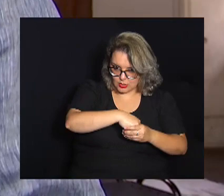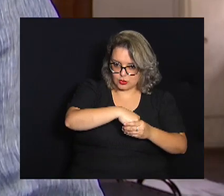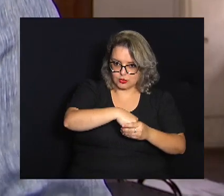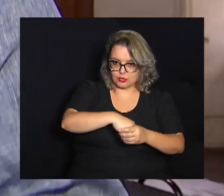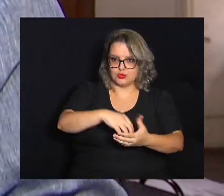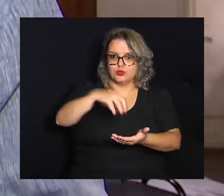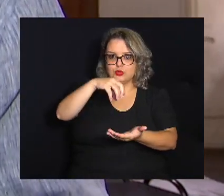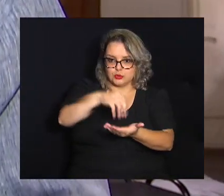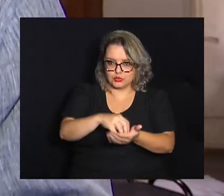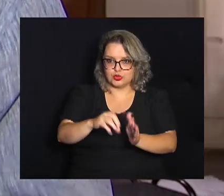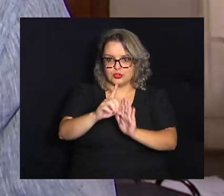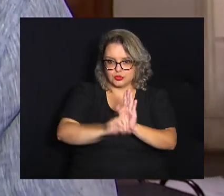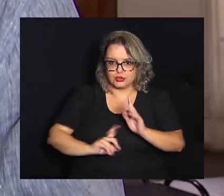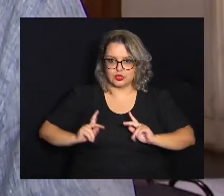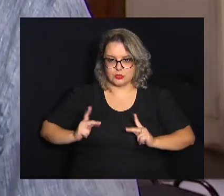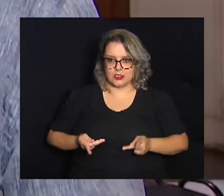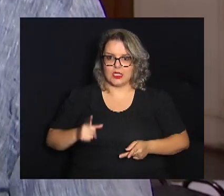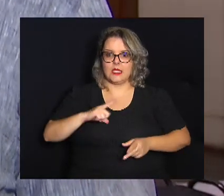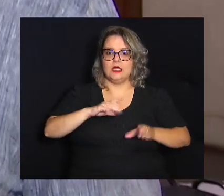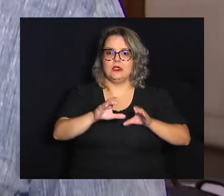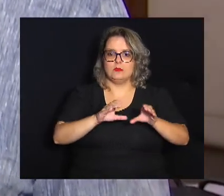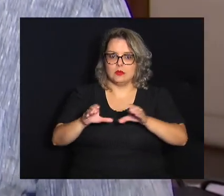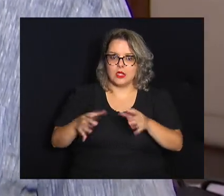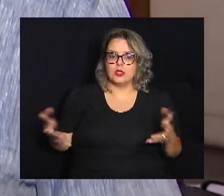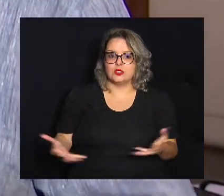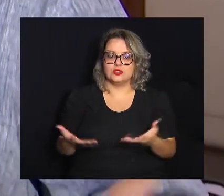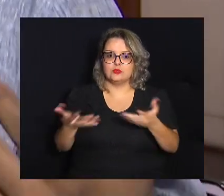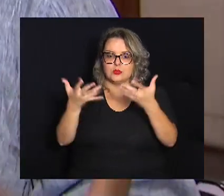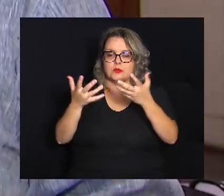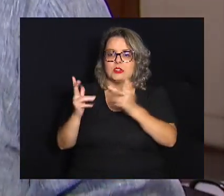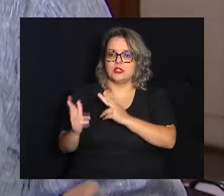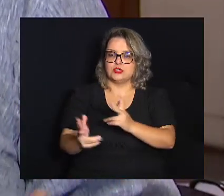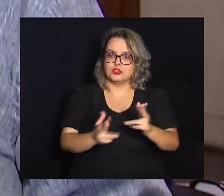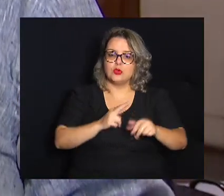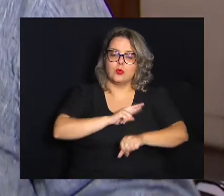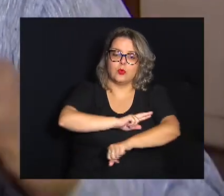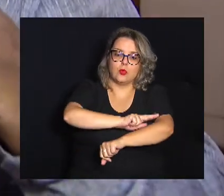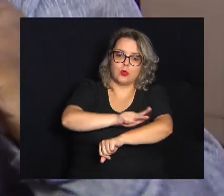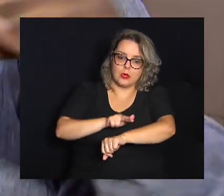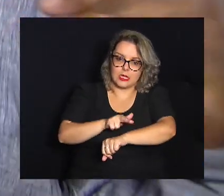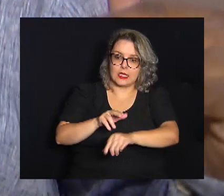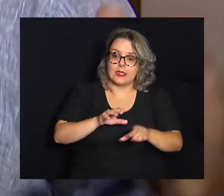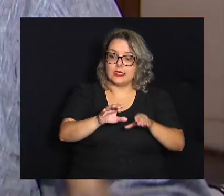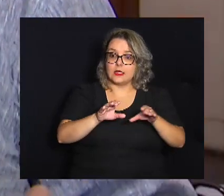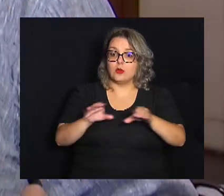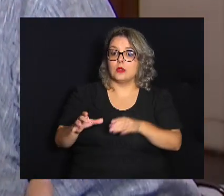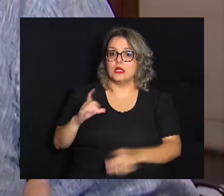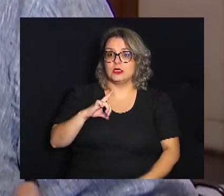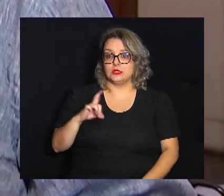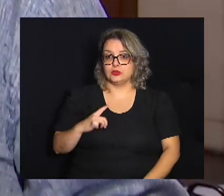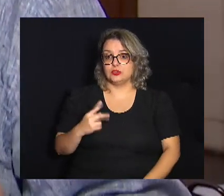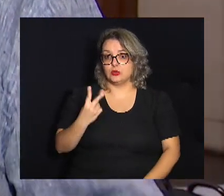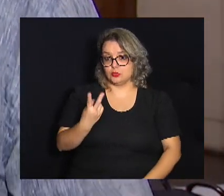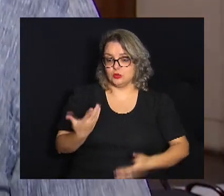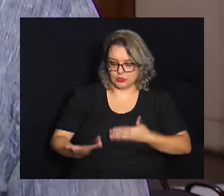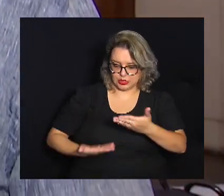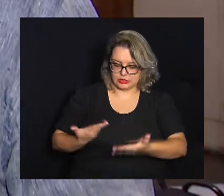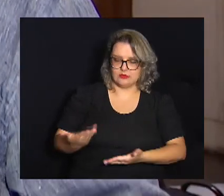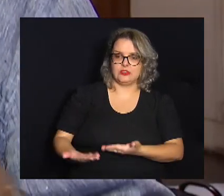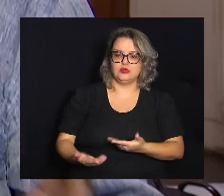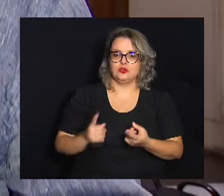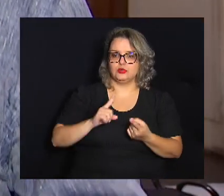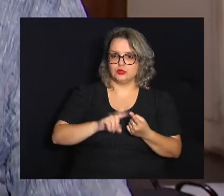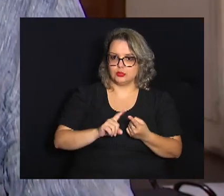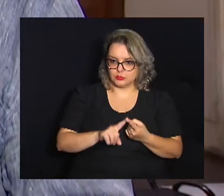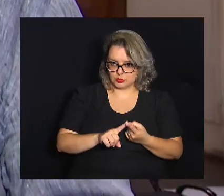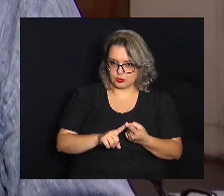Direitos Humanos, aí temos a Coordenadoria de Promoção da Igualdade Racial. Na coordenadoria, eu tenho ali 2 serviços. Um que é